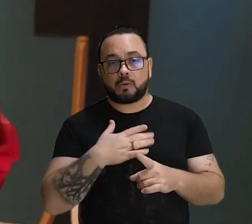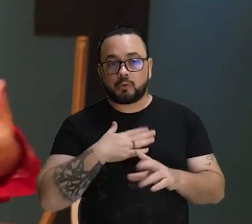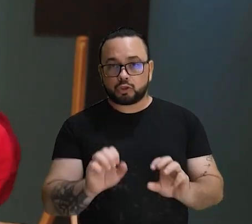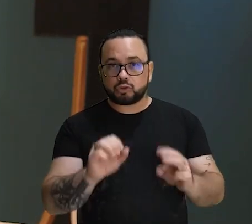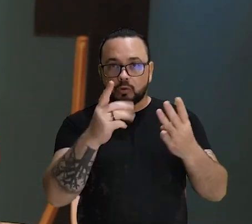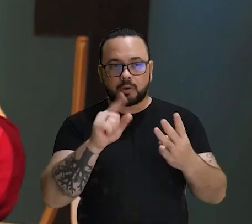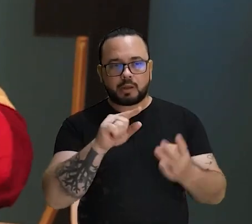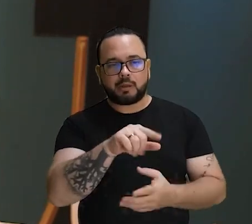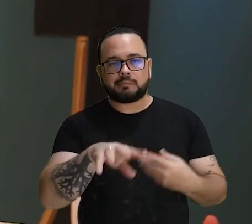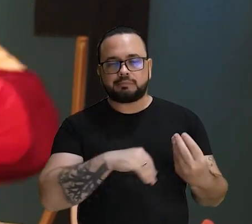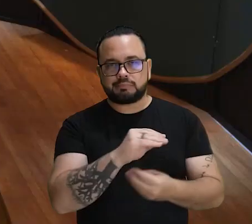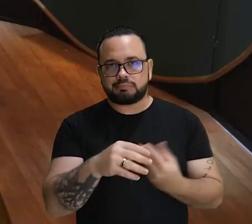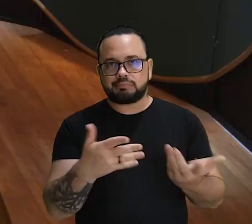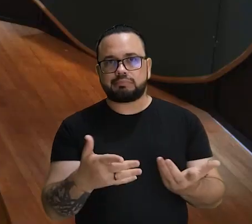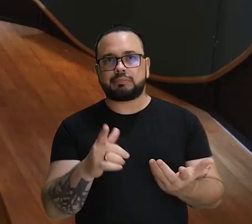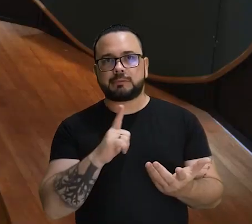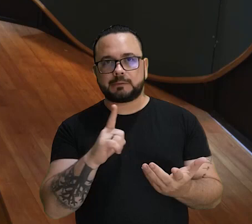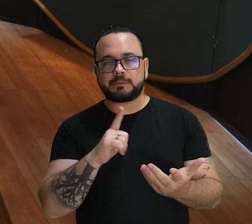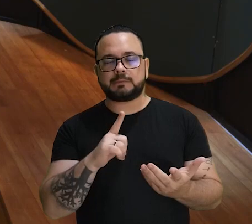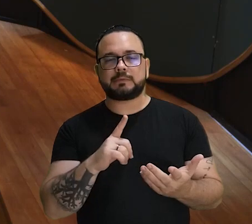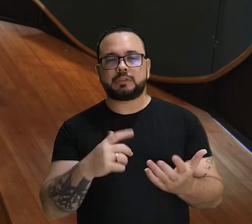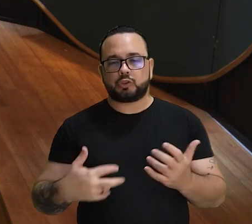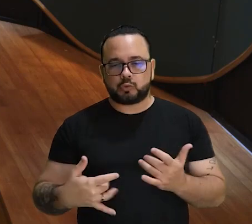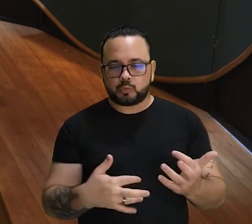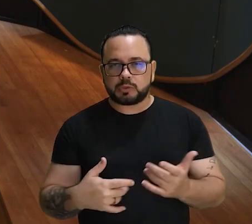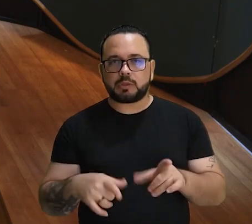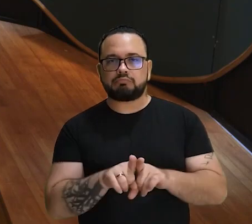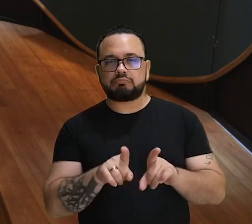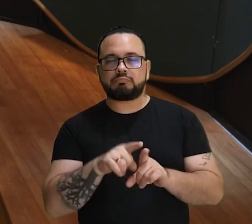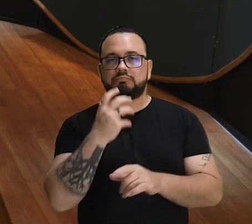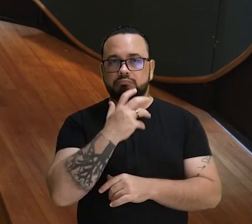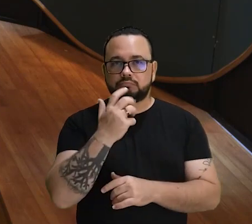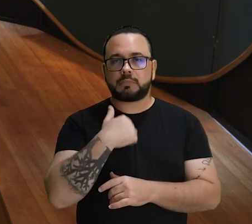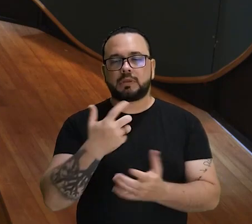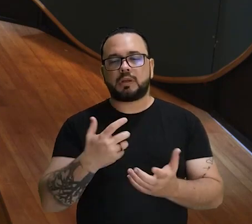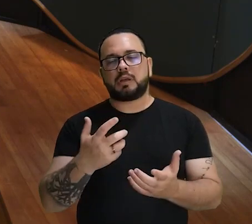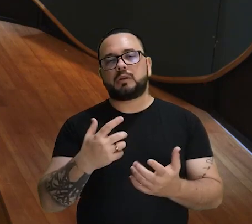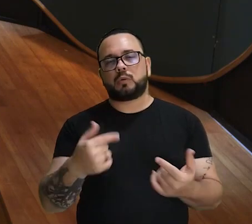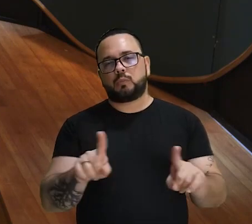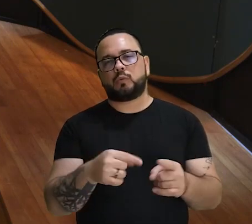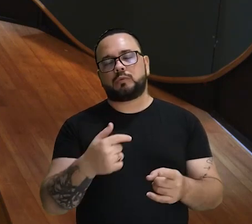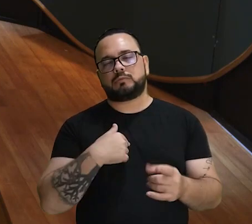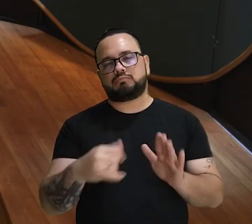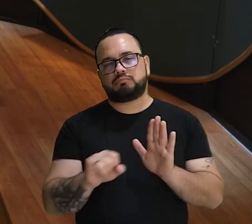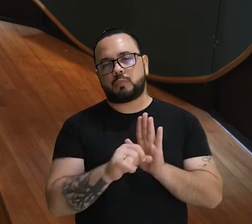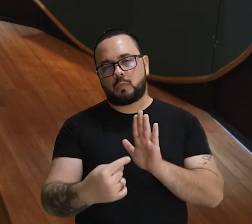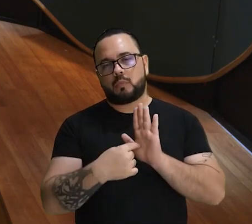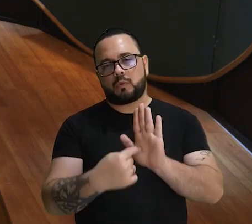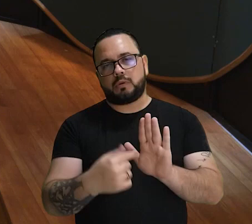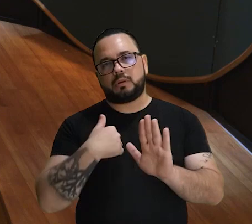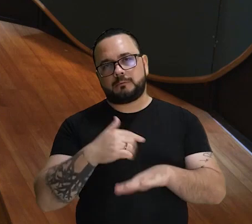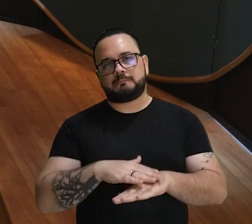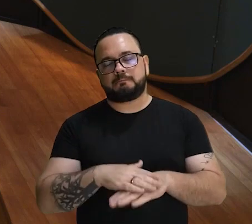é meio isso, você já viu o show, né? O show, ele é... Também instrumental, canção, tudo. Sim. Então, tô querendo um disco que represente mais o que eu tô fazendo